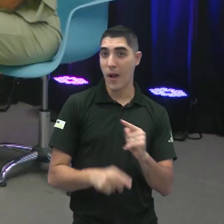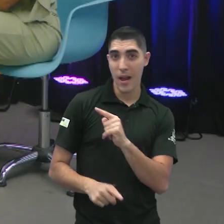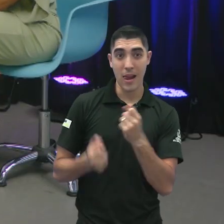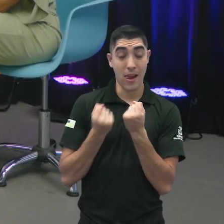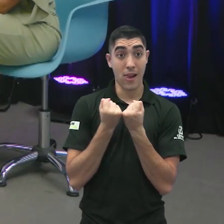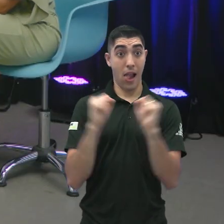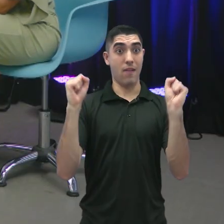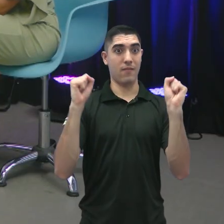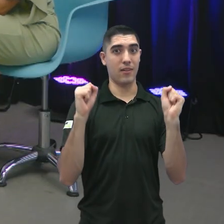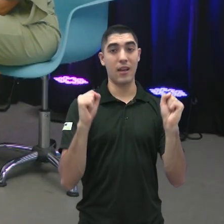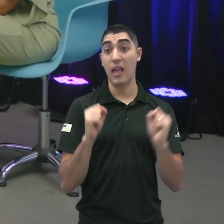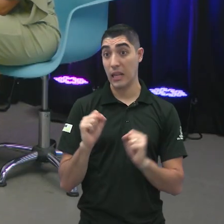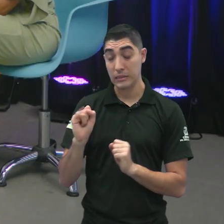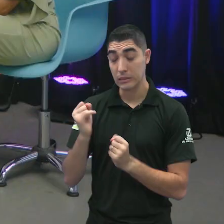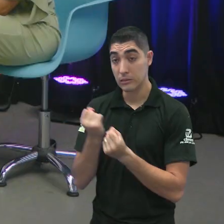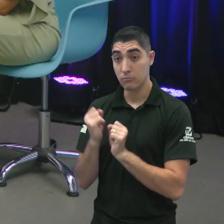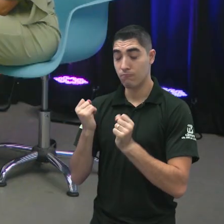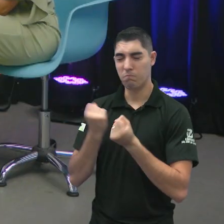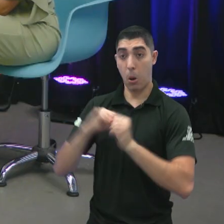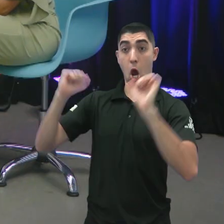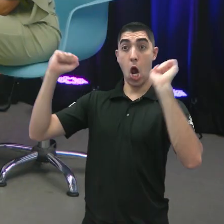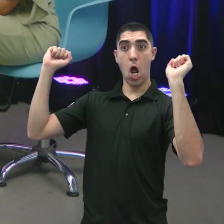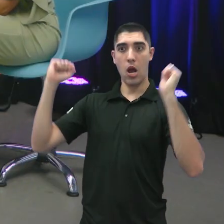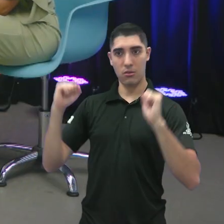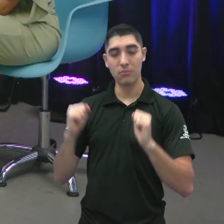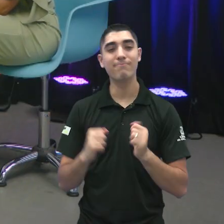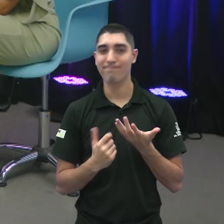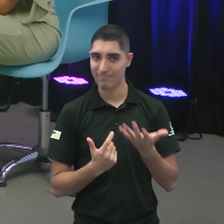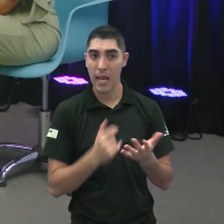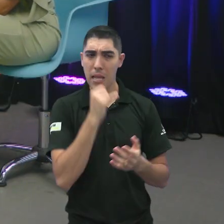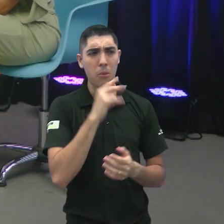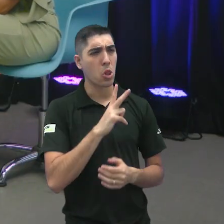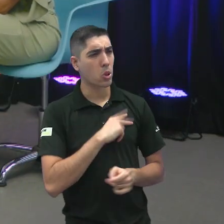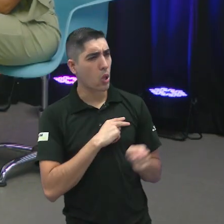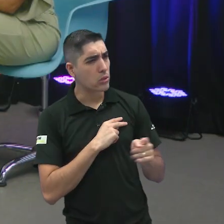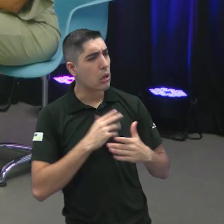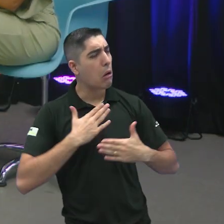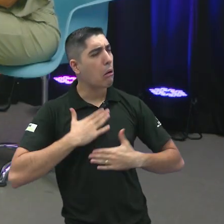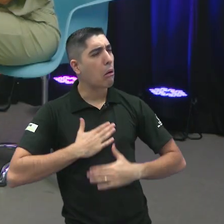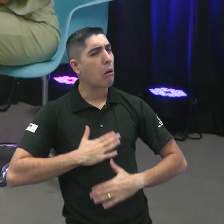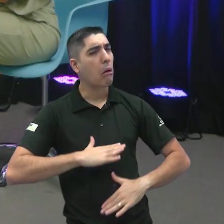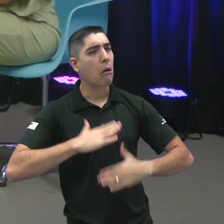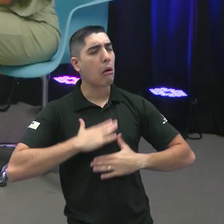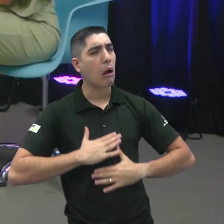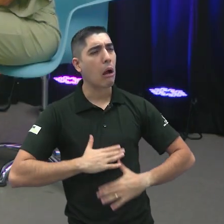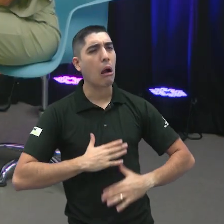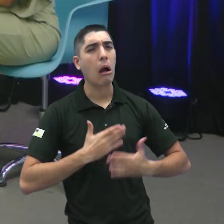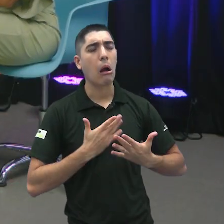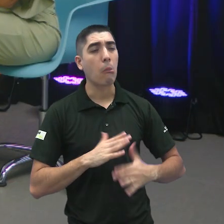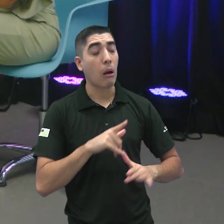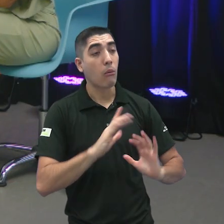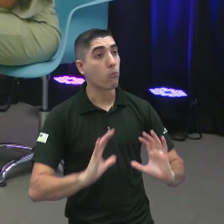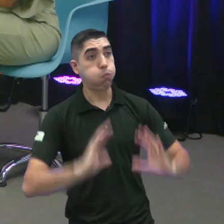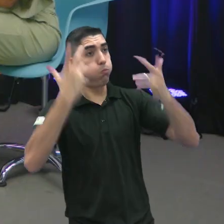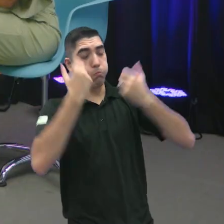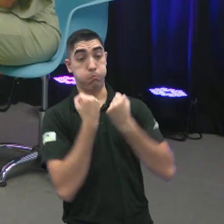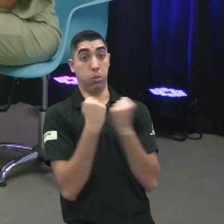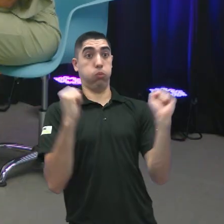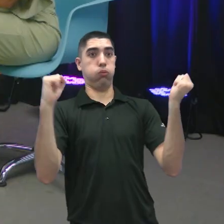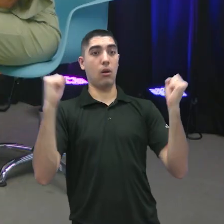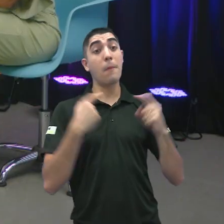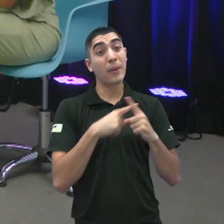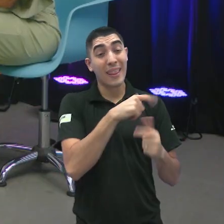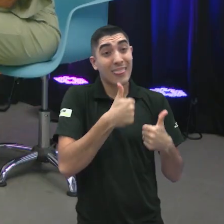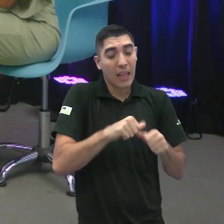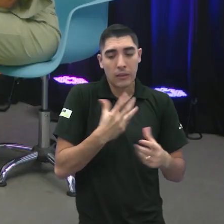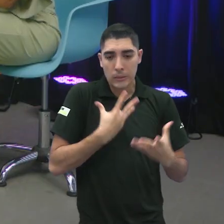lá. Ela explode. Explode. Então, assim, sabe quando você fala, gente, essa pessoa tão calma, tão assim, do nada surtou. Ela já estava carregando tanta